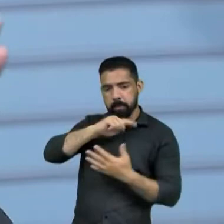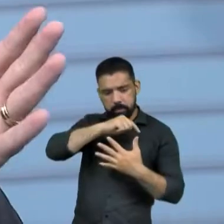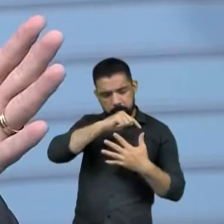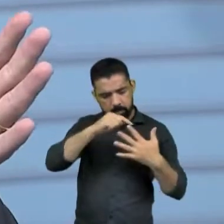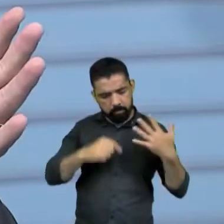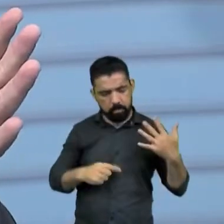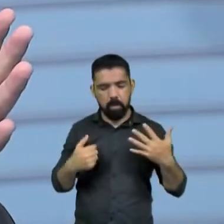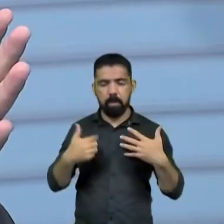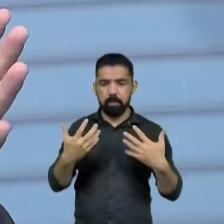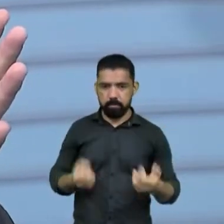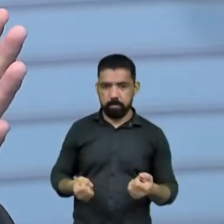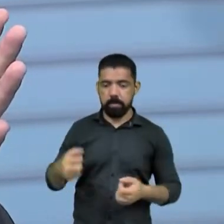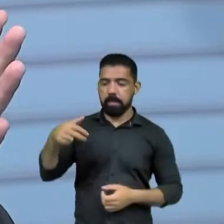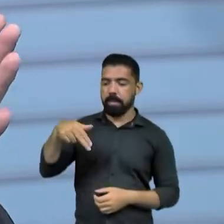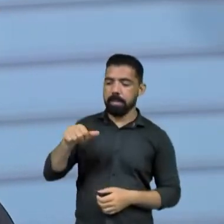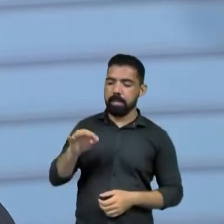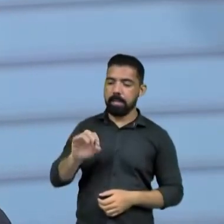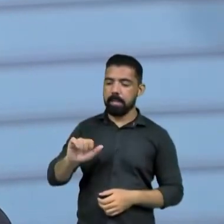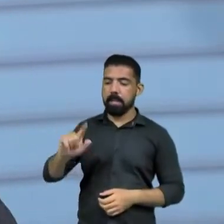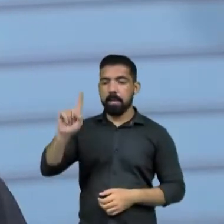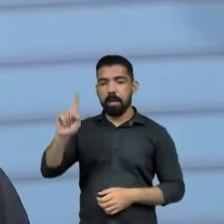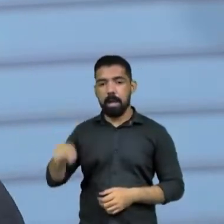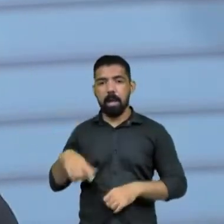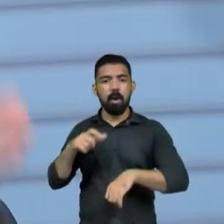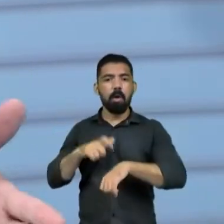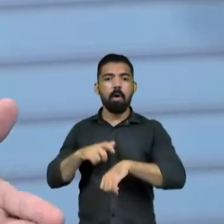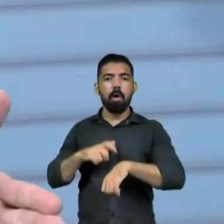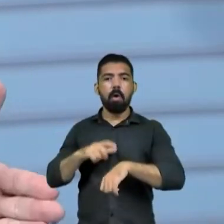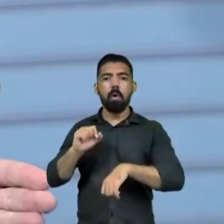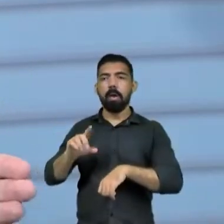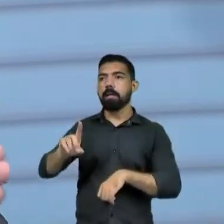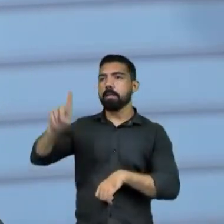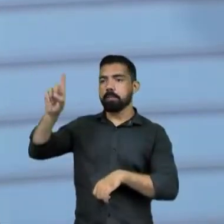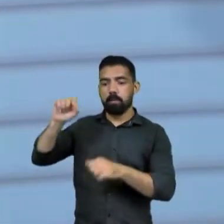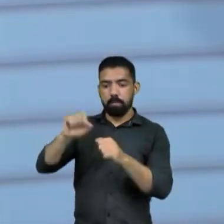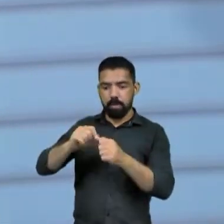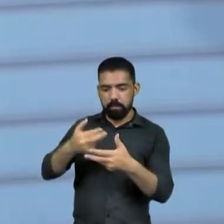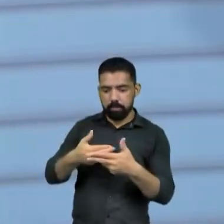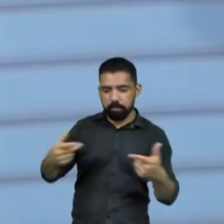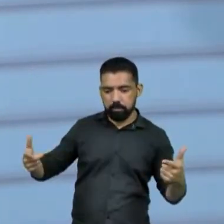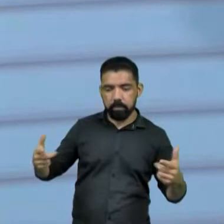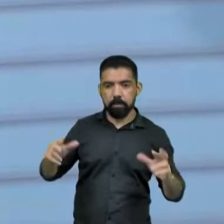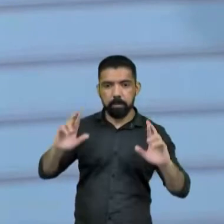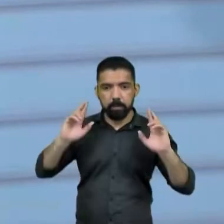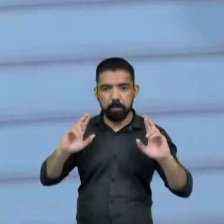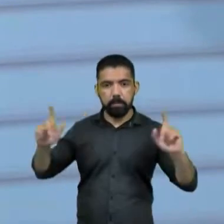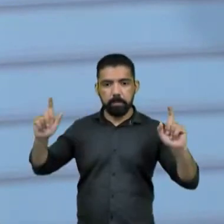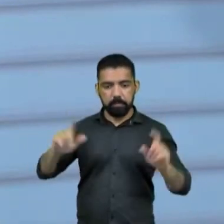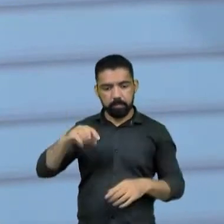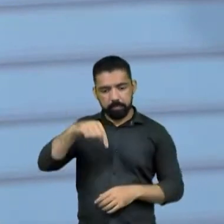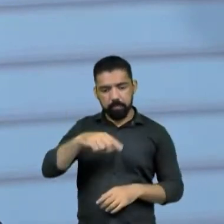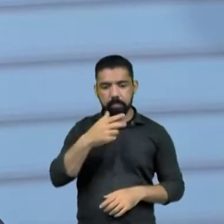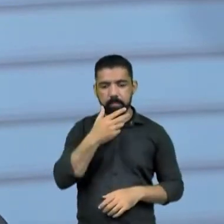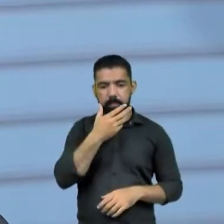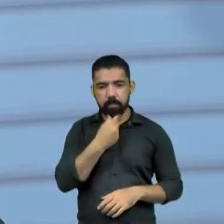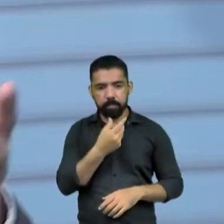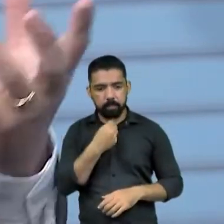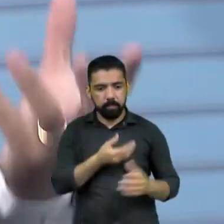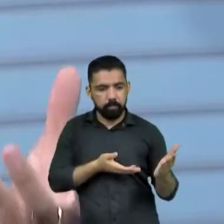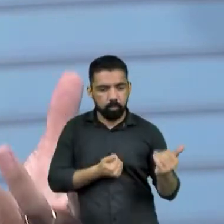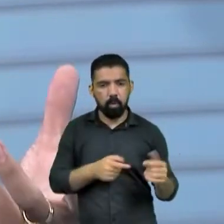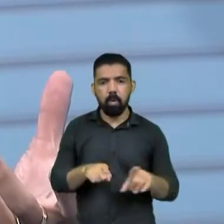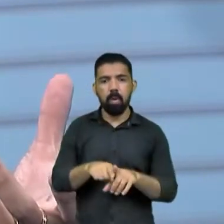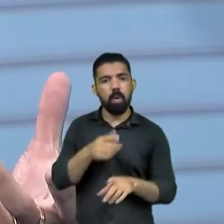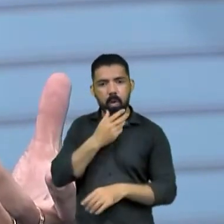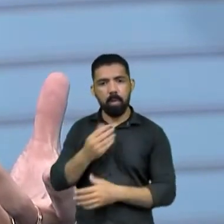então natal é esse momento de de de de Deus que faz o Improvável numa menina num rapaz não é certo que coloca a história da